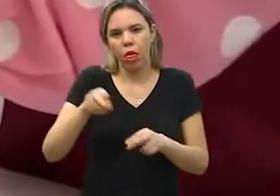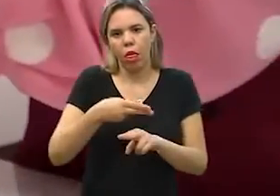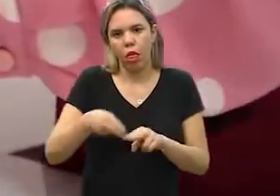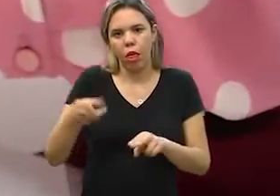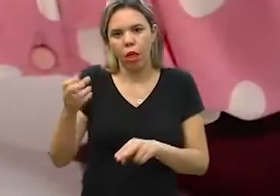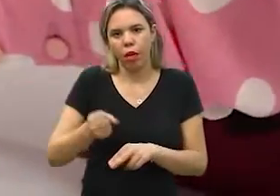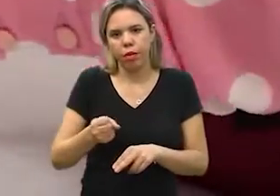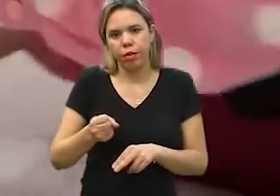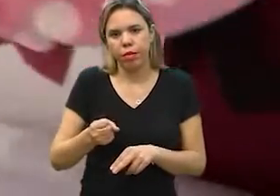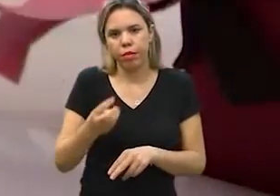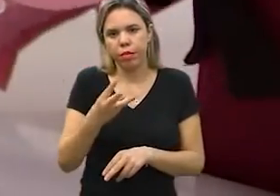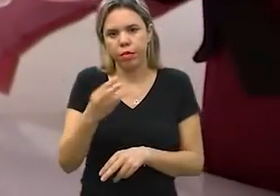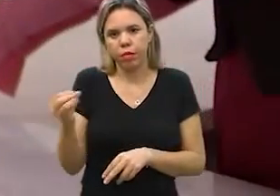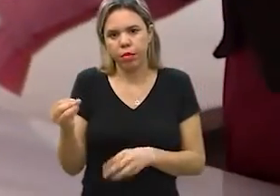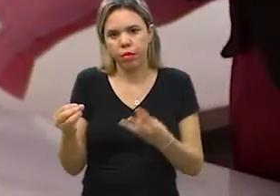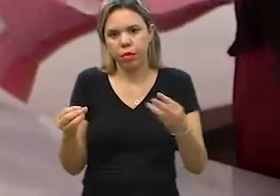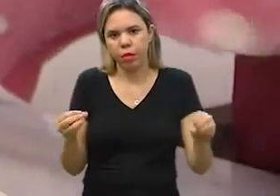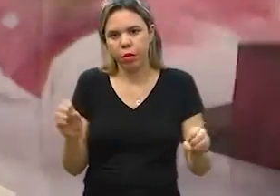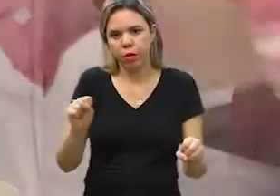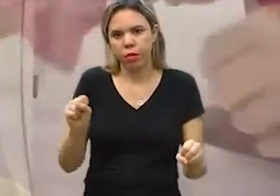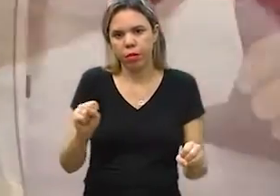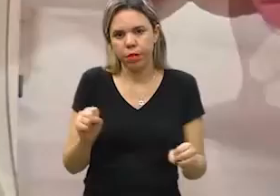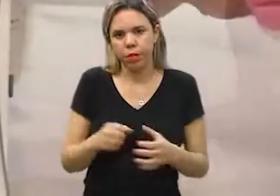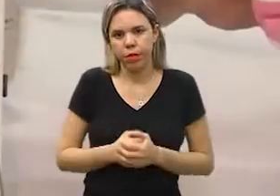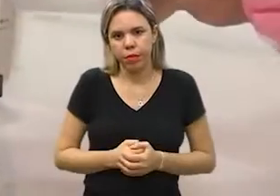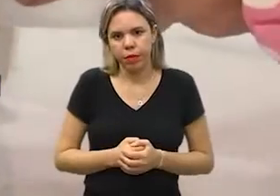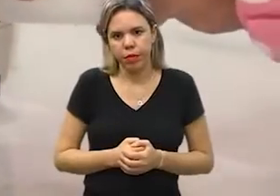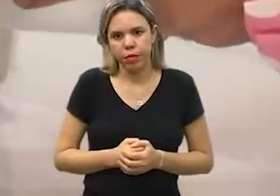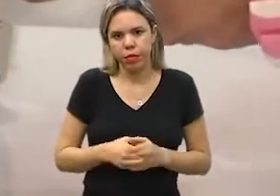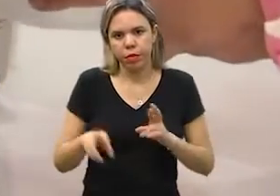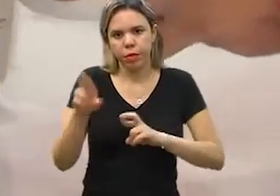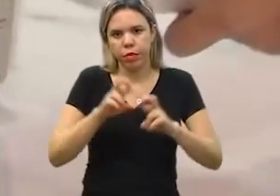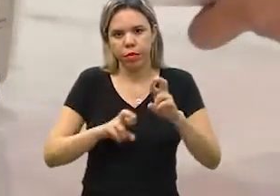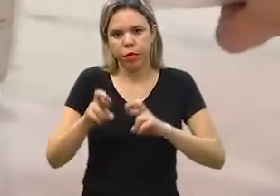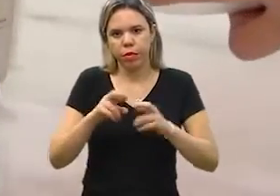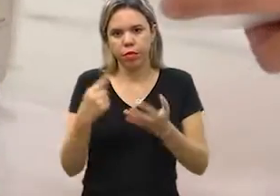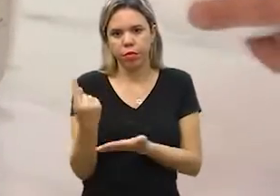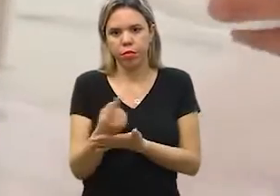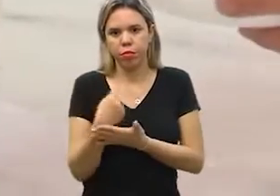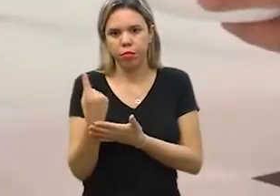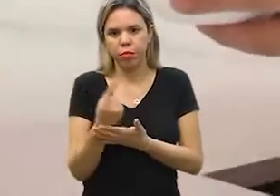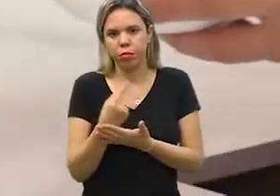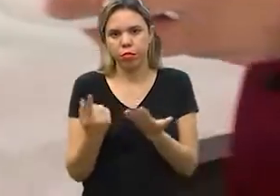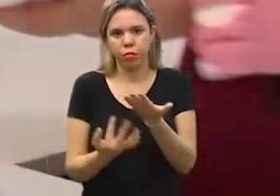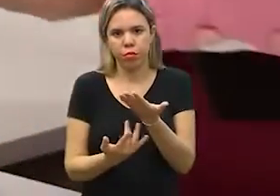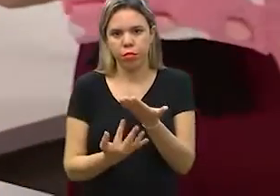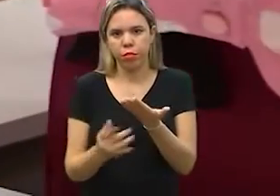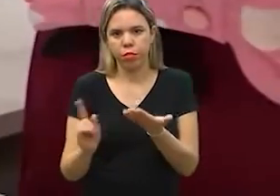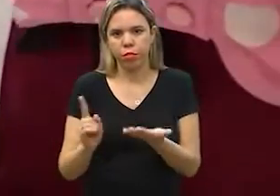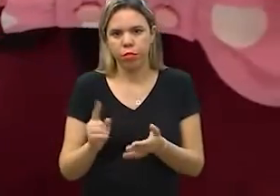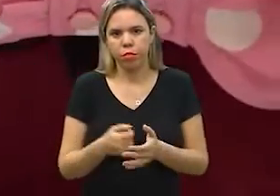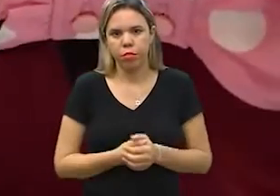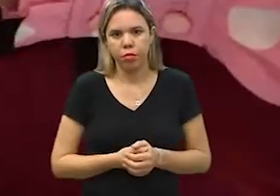chocolate branco de 30 em 30 segundos. Você vai monitorando no micro-ondas para não queimar.